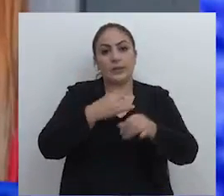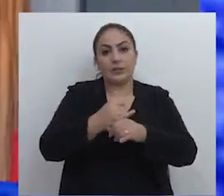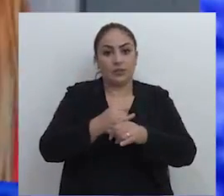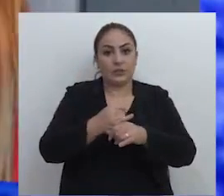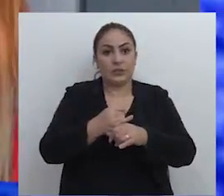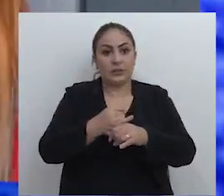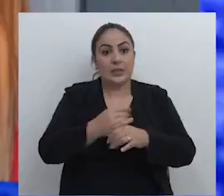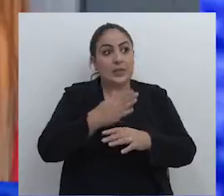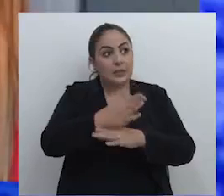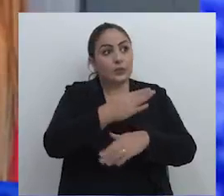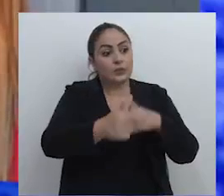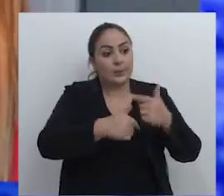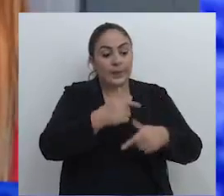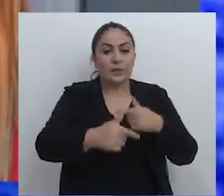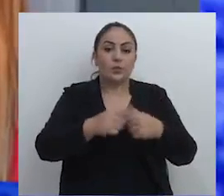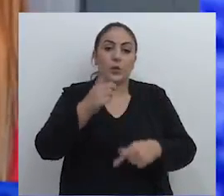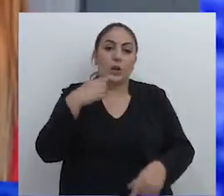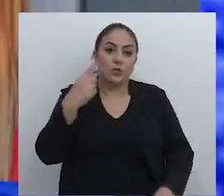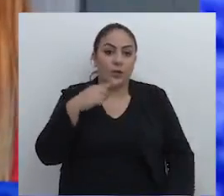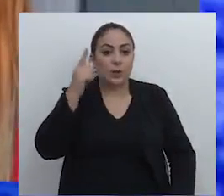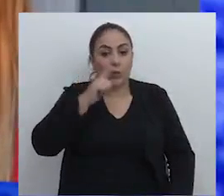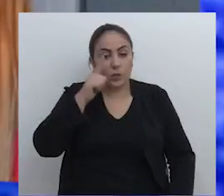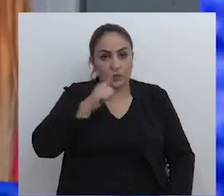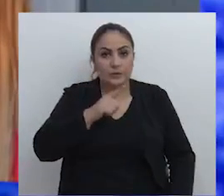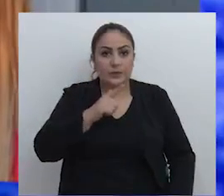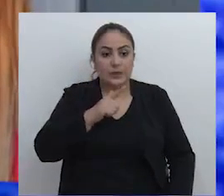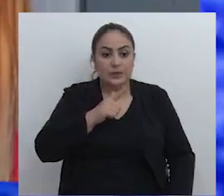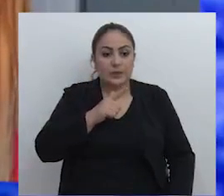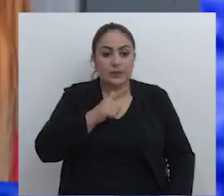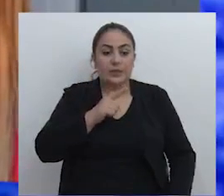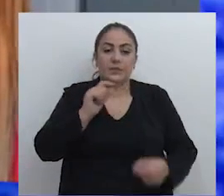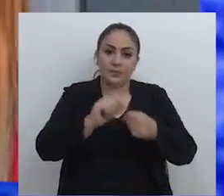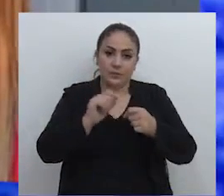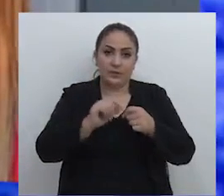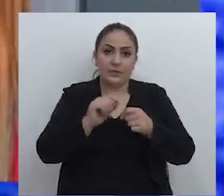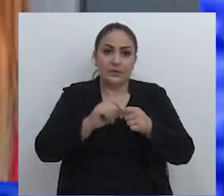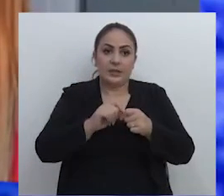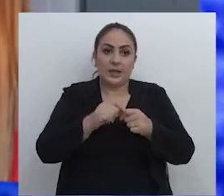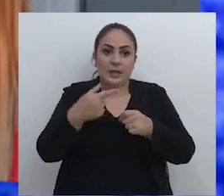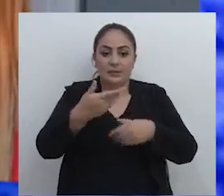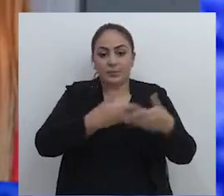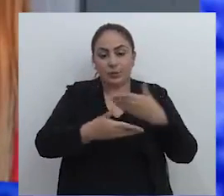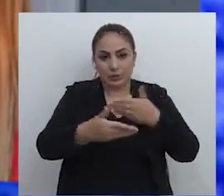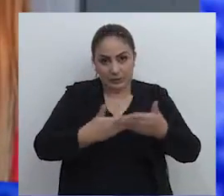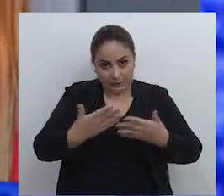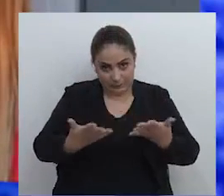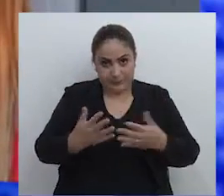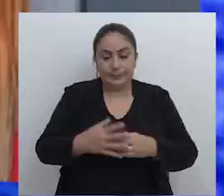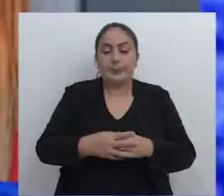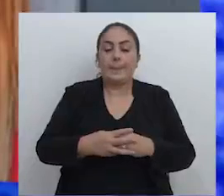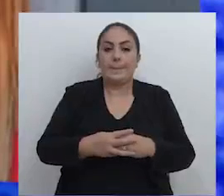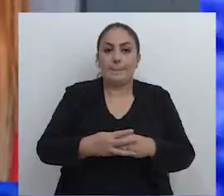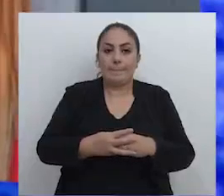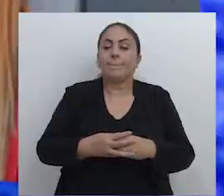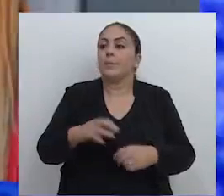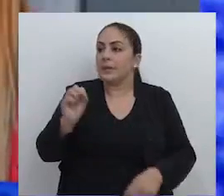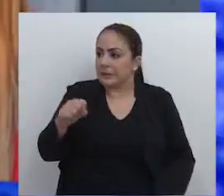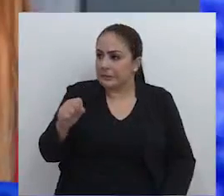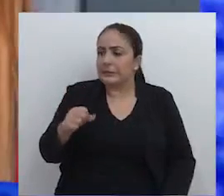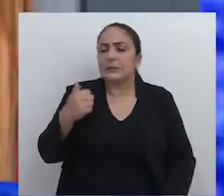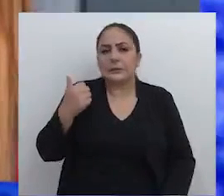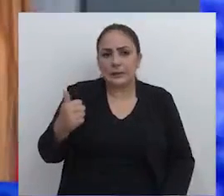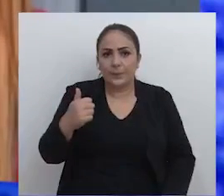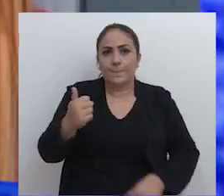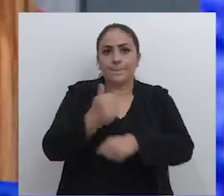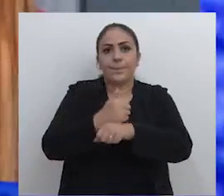Então, procurando o trabalho de um advogado, vocês podem orientar e fazer, né, essa intermediação. Claro,